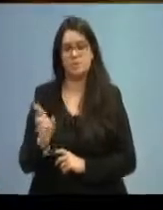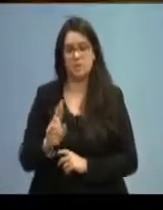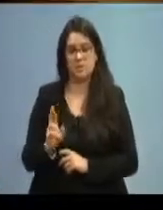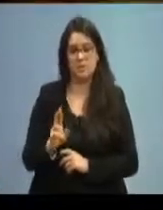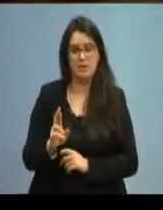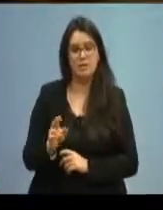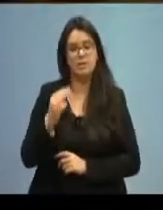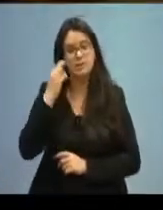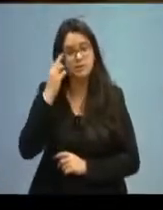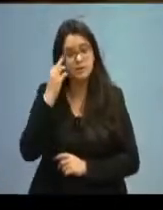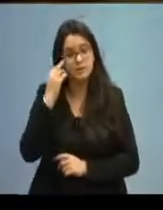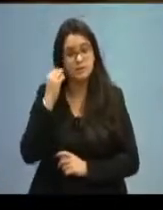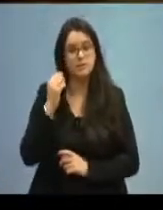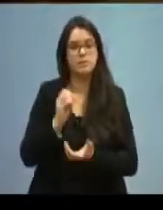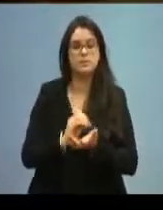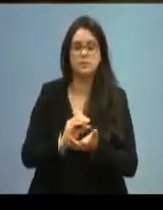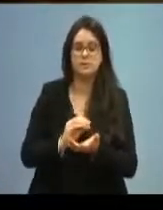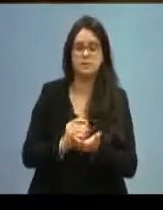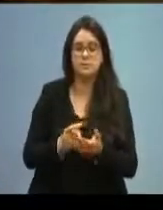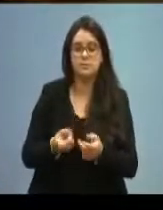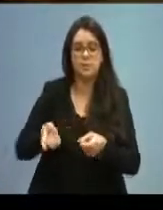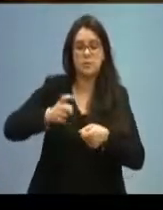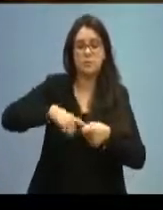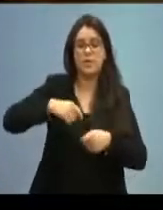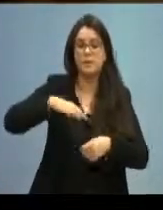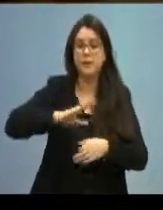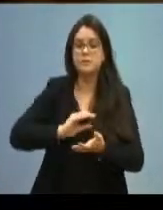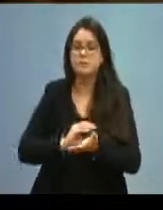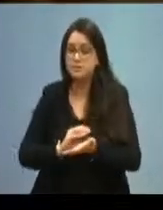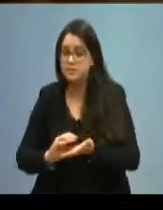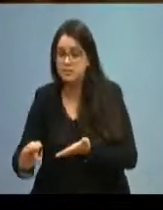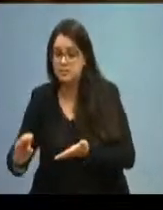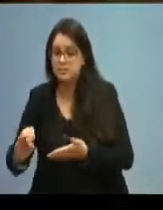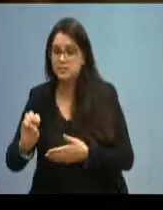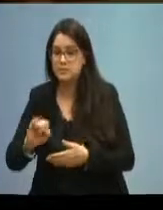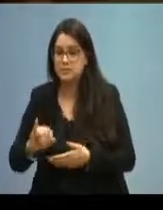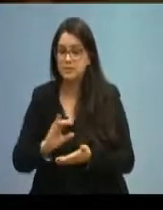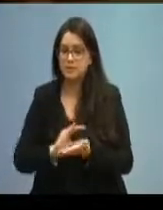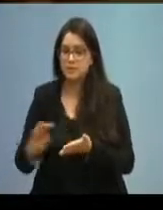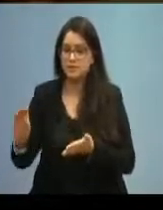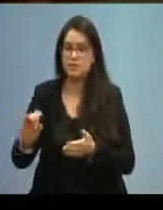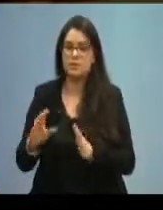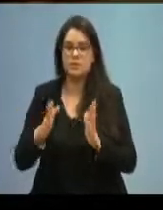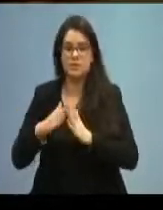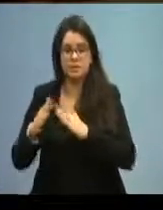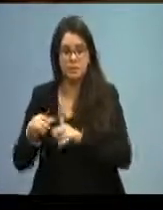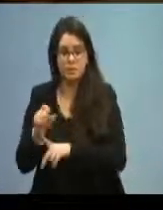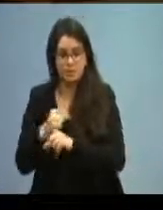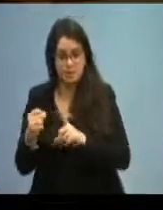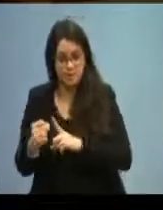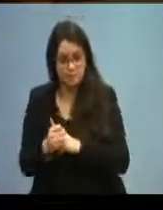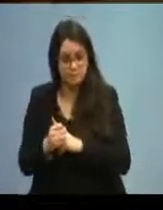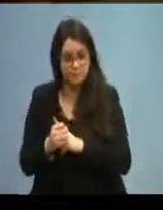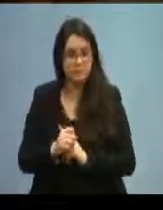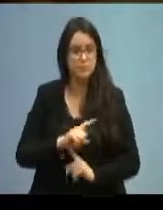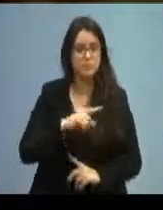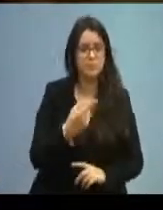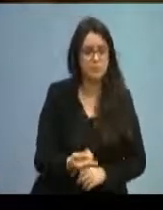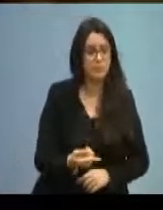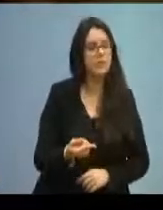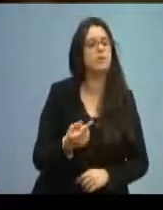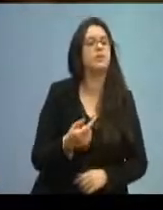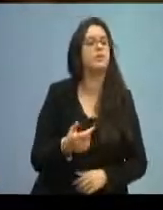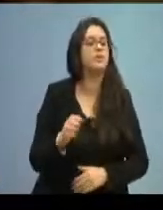do ponto de vista, se fosse aplicado em habitação social, do que se fosse aplicado em asfalto, com uma empresa que nem é daqui, que traz outros